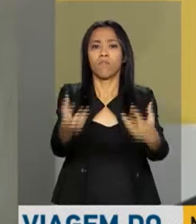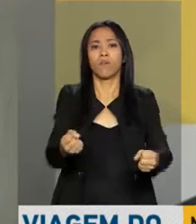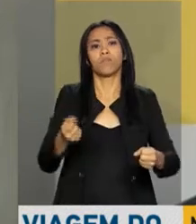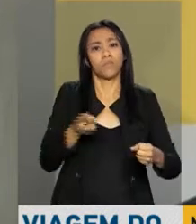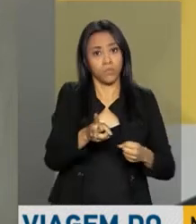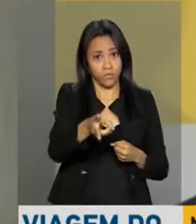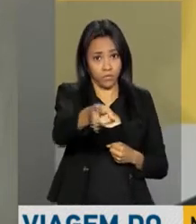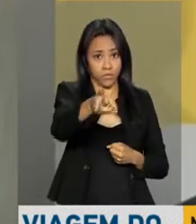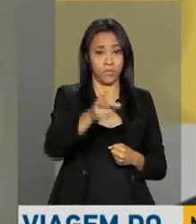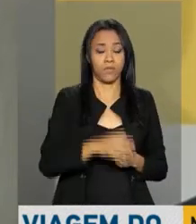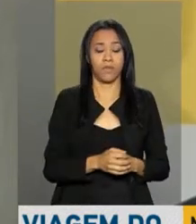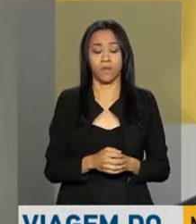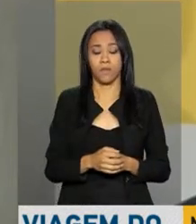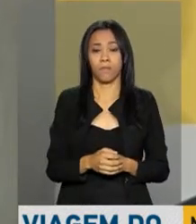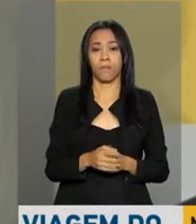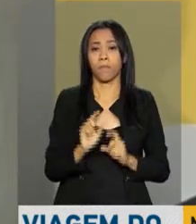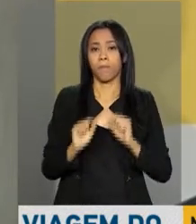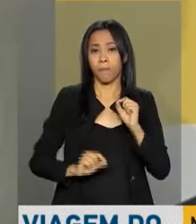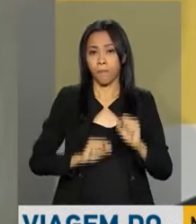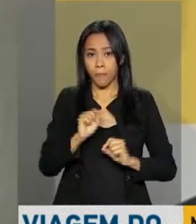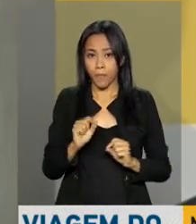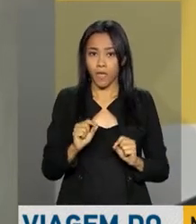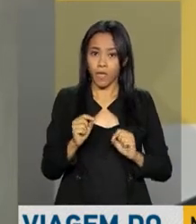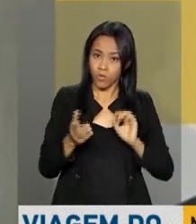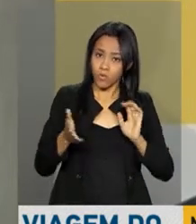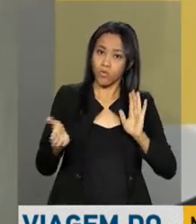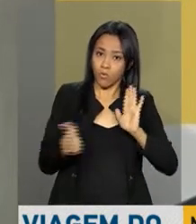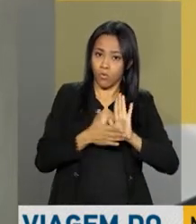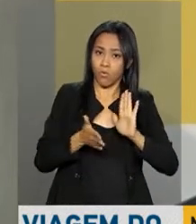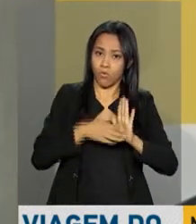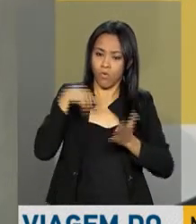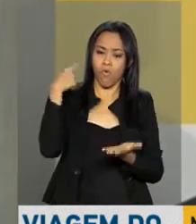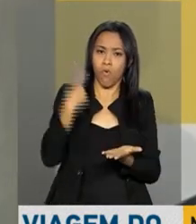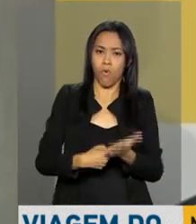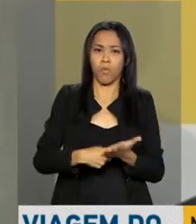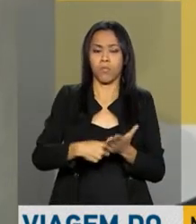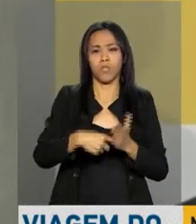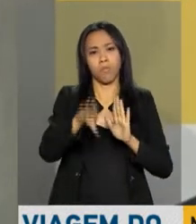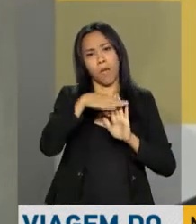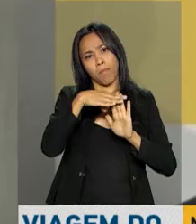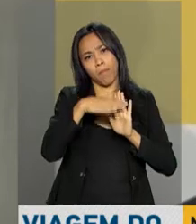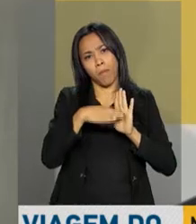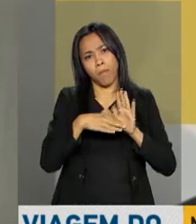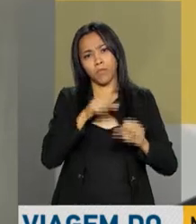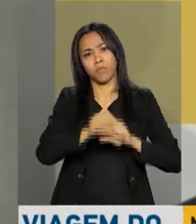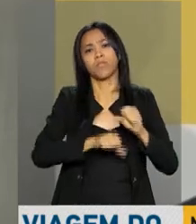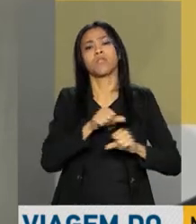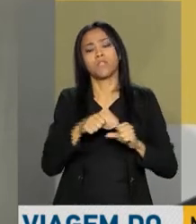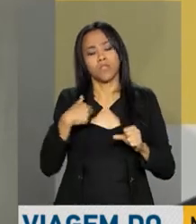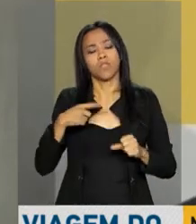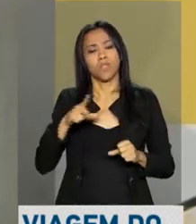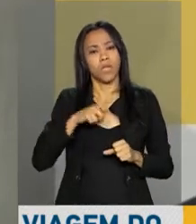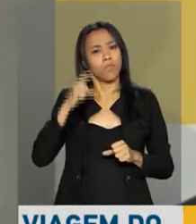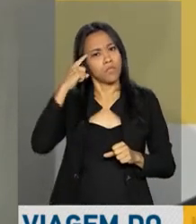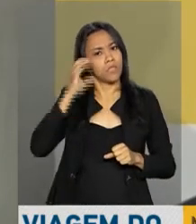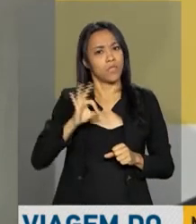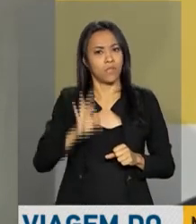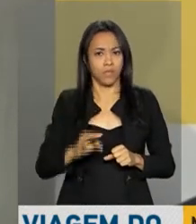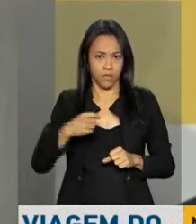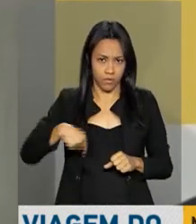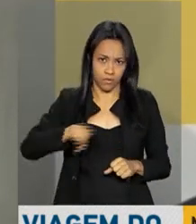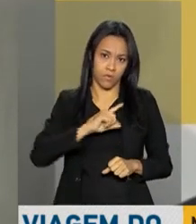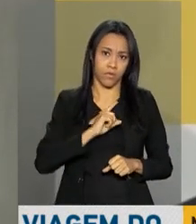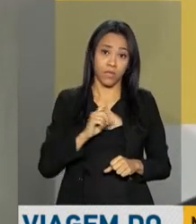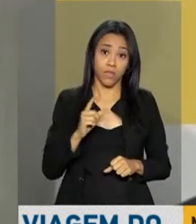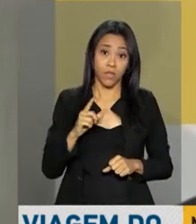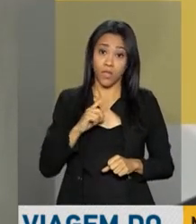levar a cabo a nossa agenda de reformas nós temos convicção disso a e